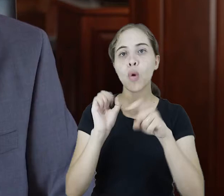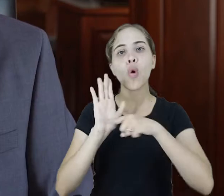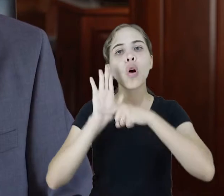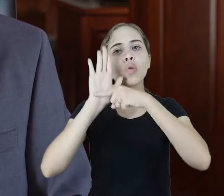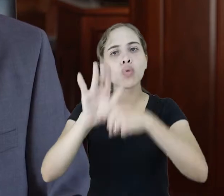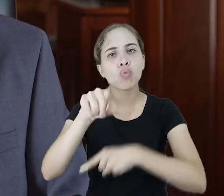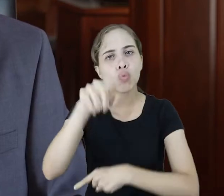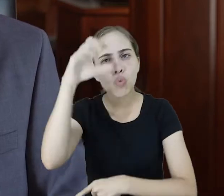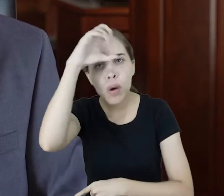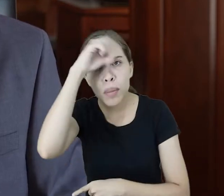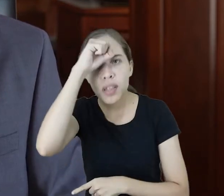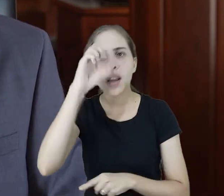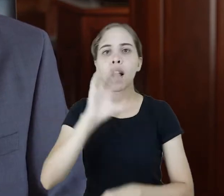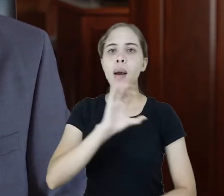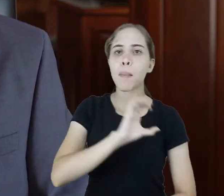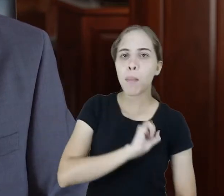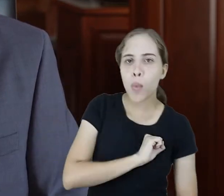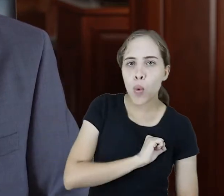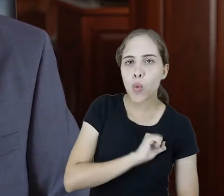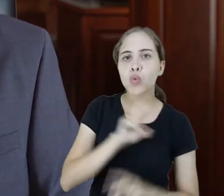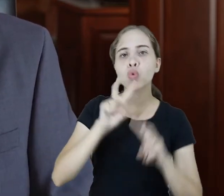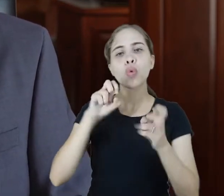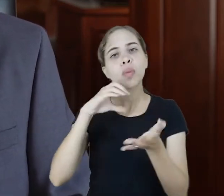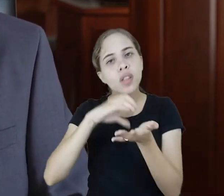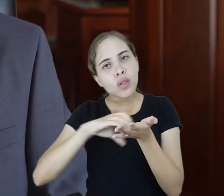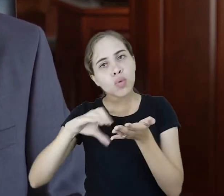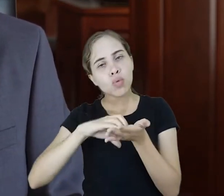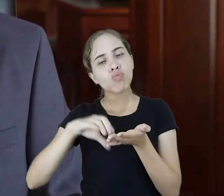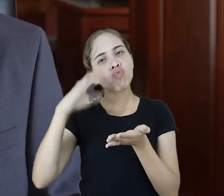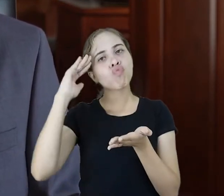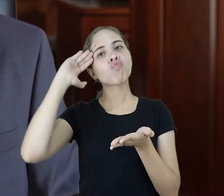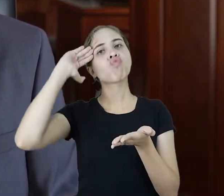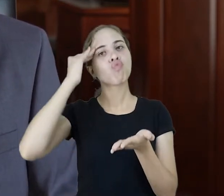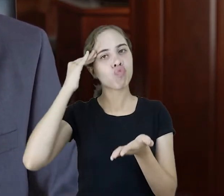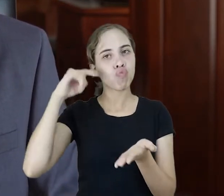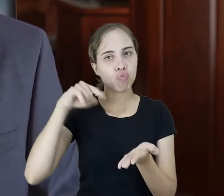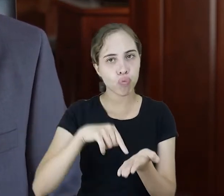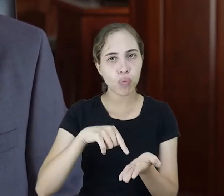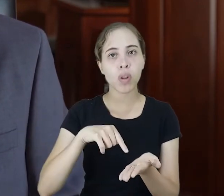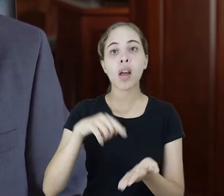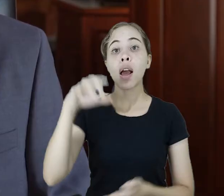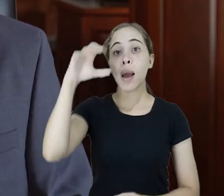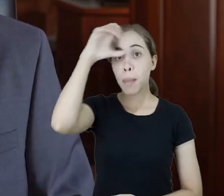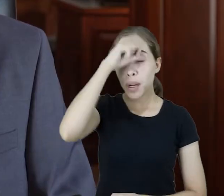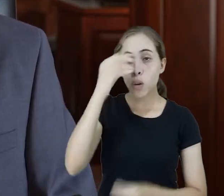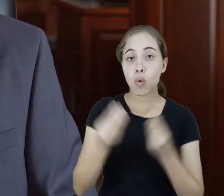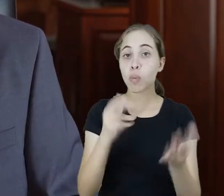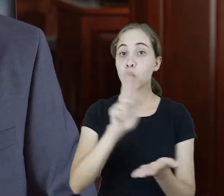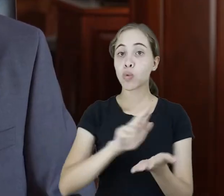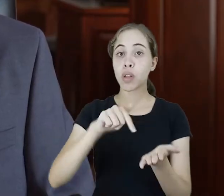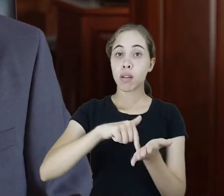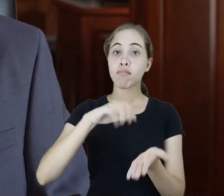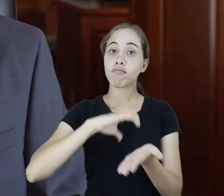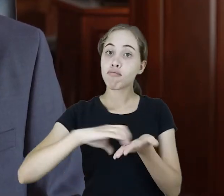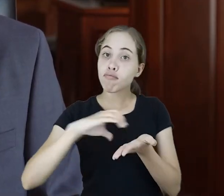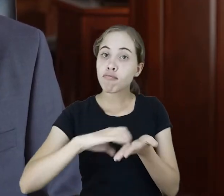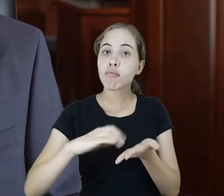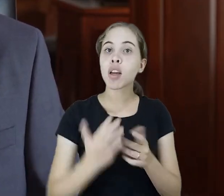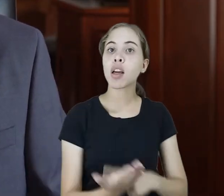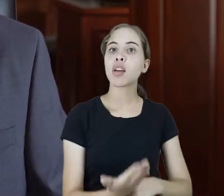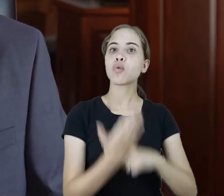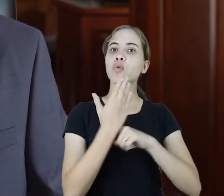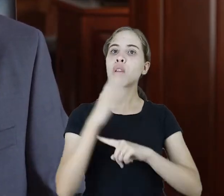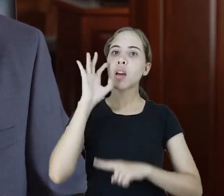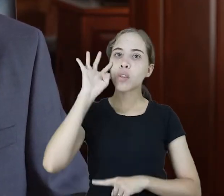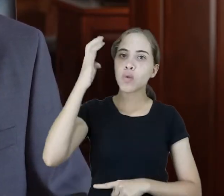a aprender a amar e a compreender as Escrituras. Você vai aprender a usar as Escrituras para resolver problemas em